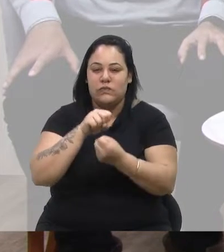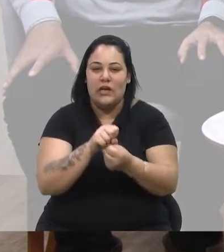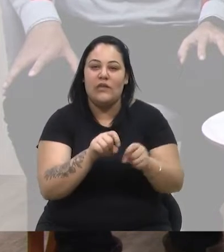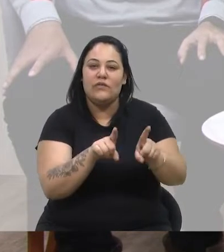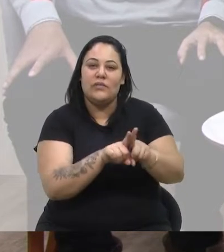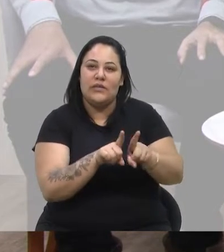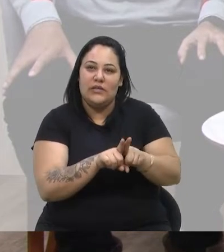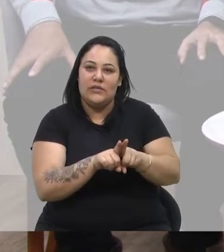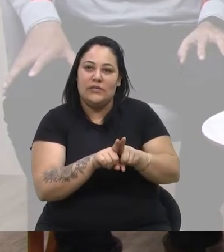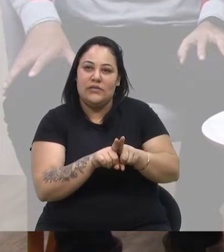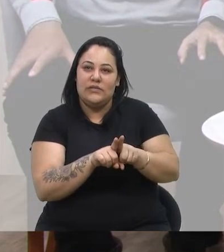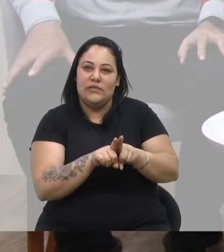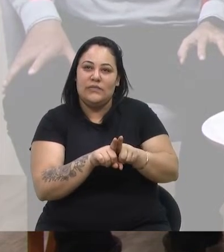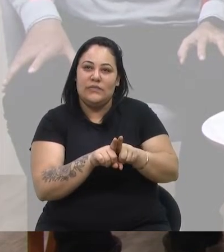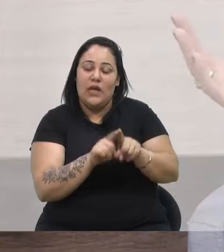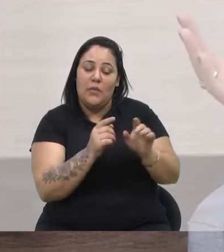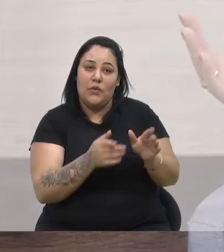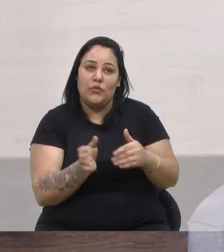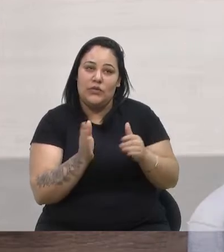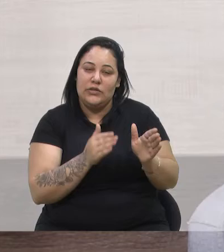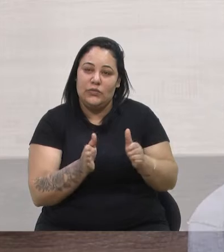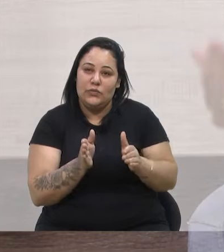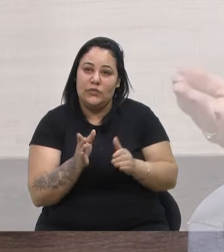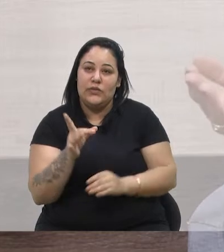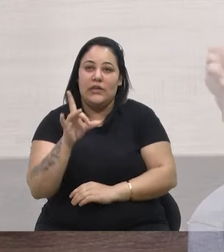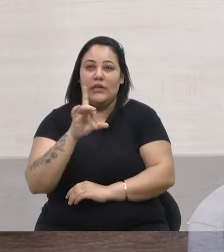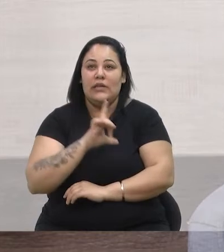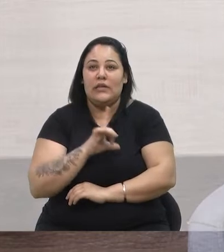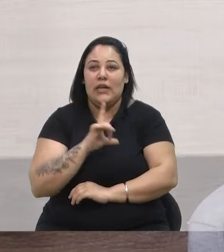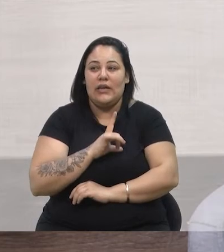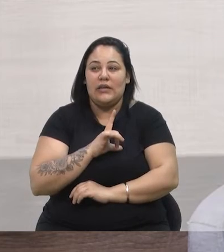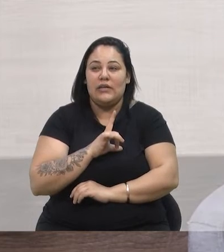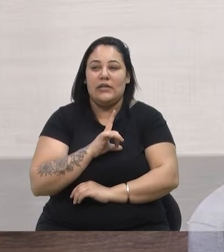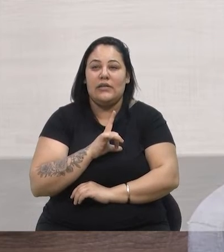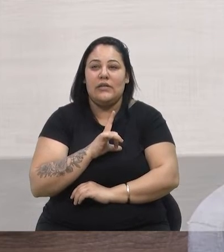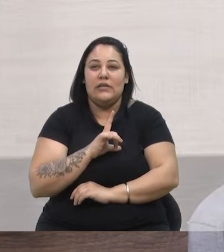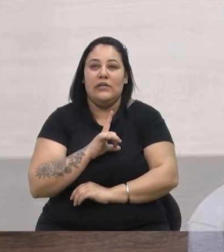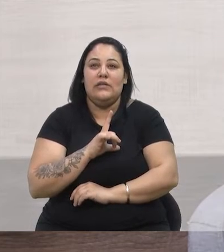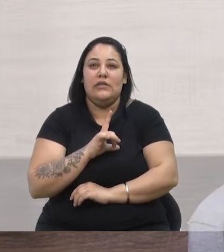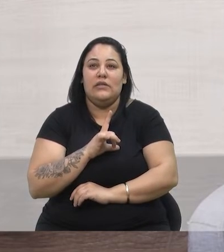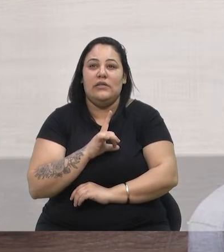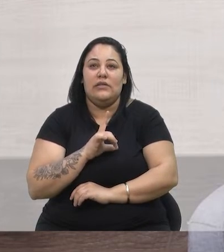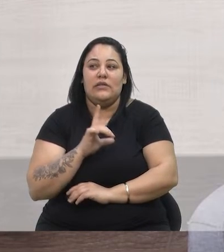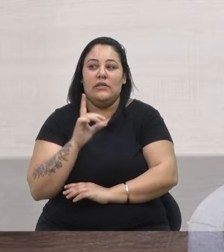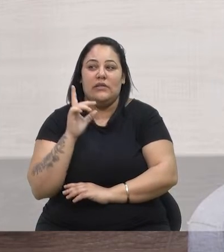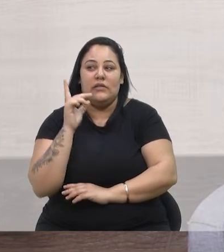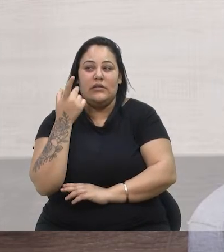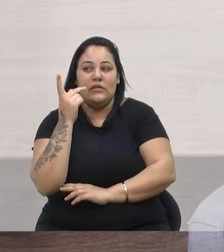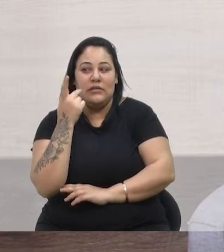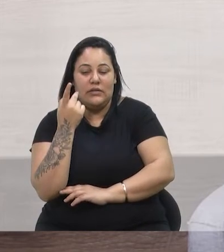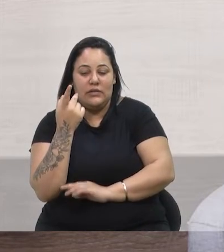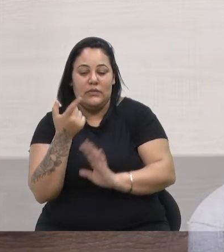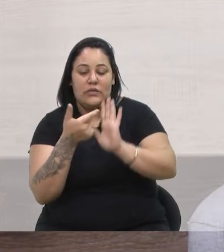muito sustentável e assim eles produziam. E há também na história